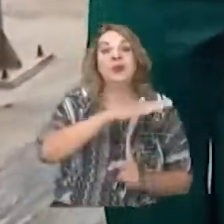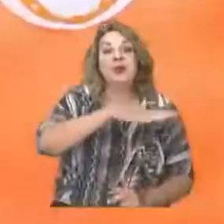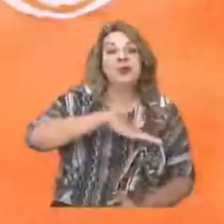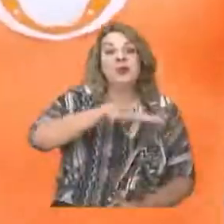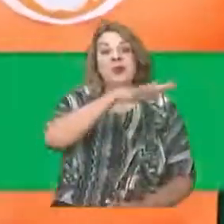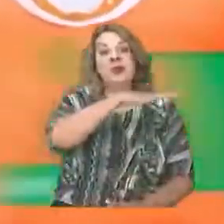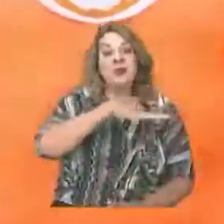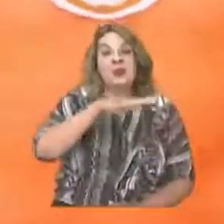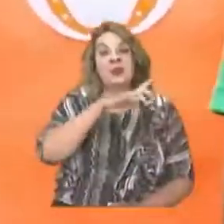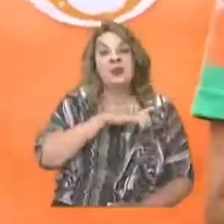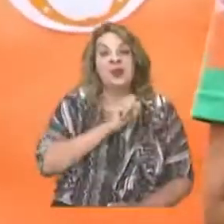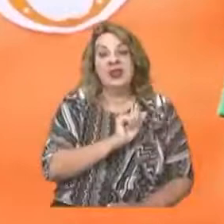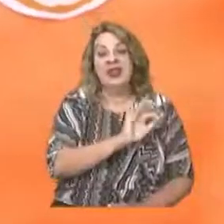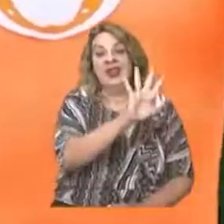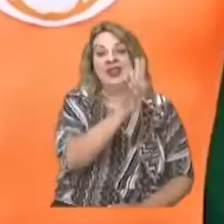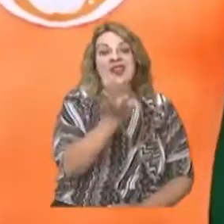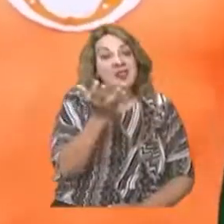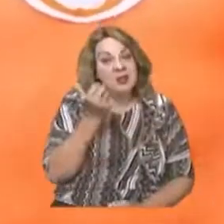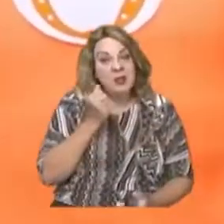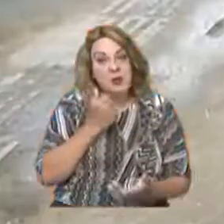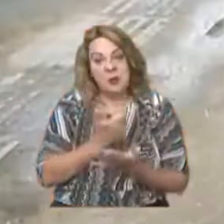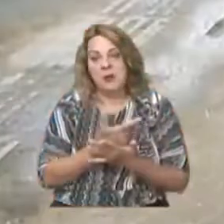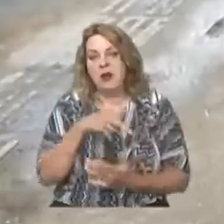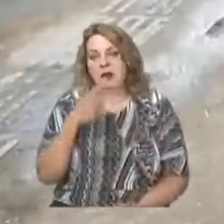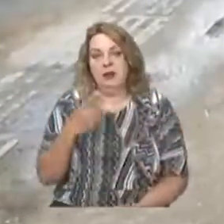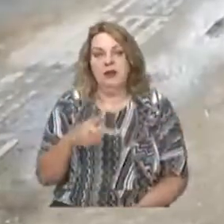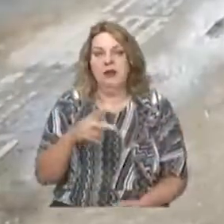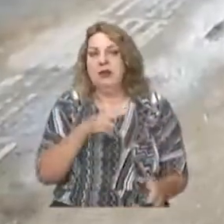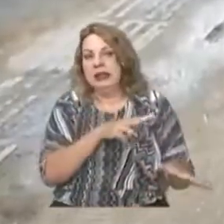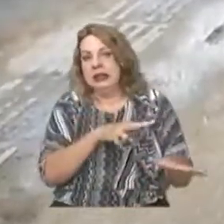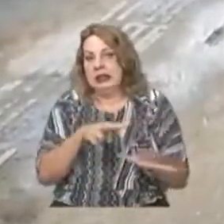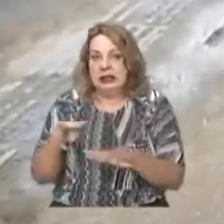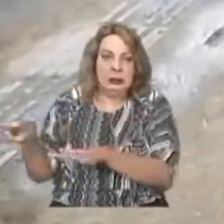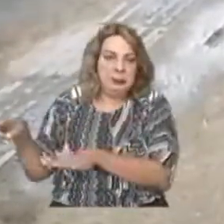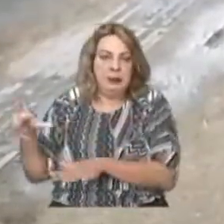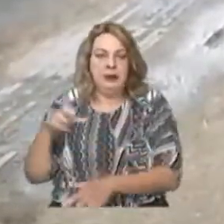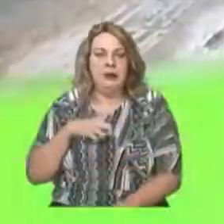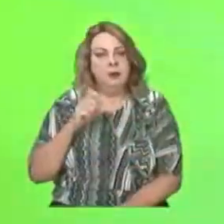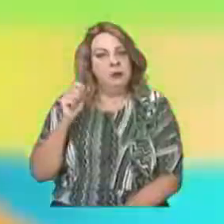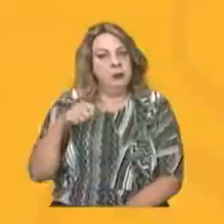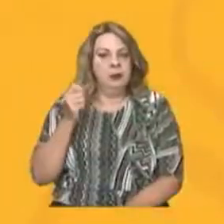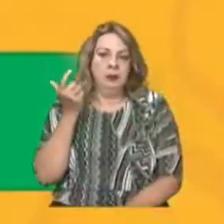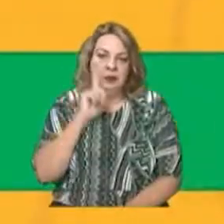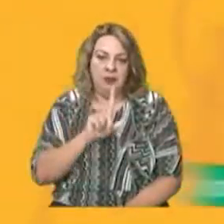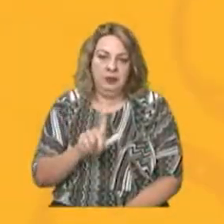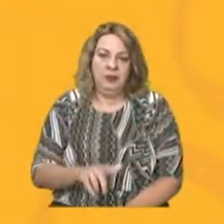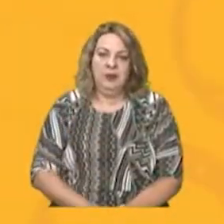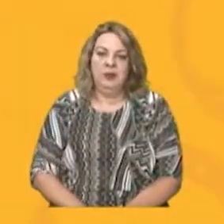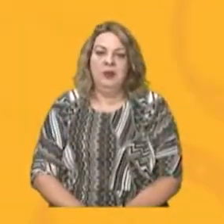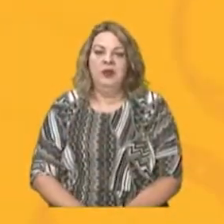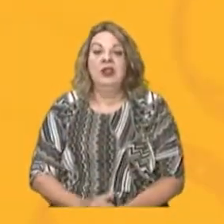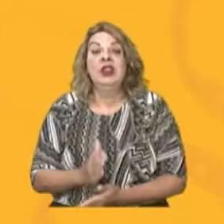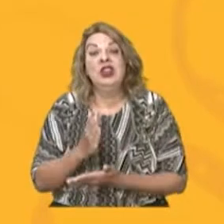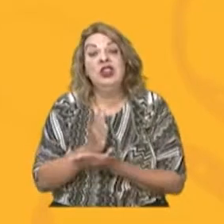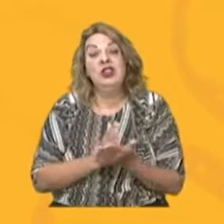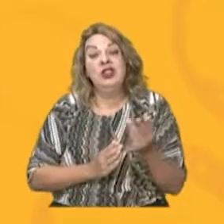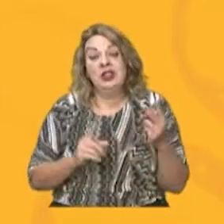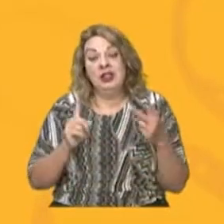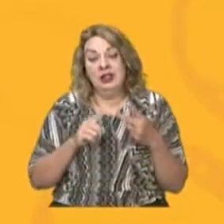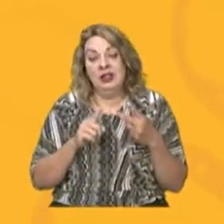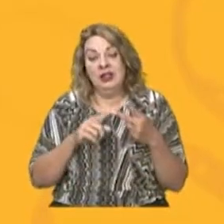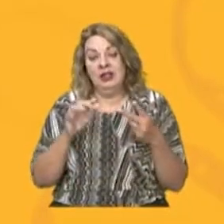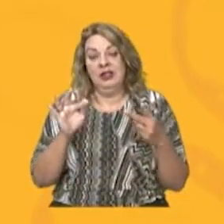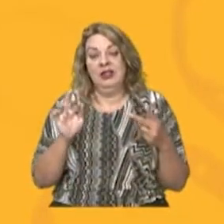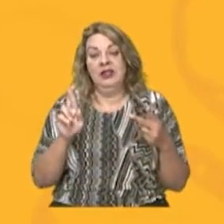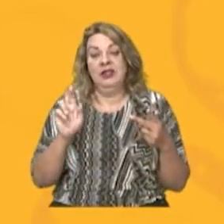Mercado. Vem adquirir seu Caju Cap aqui na Tenda do Mercado a semana inteira e seja o próximo contemplado. Quem também dividiu foi a Francisca, da